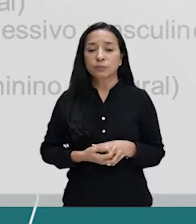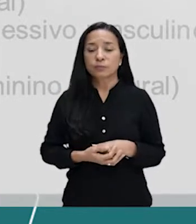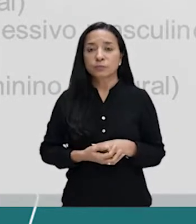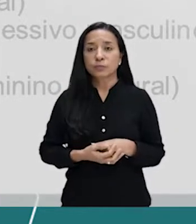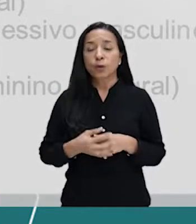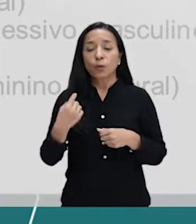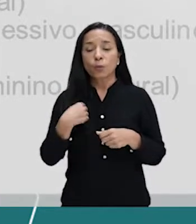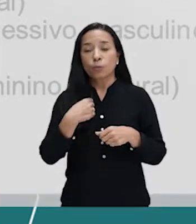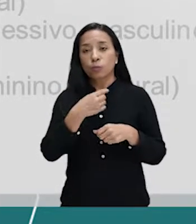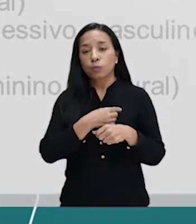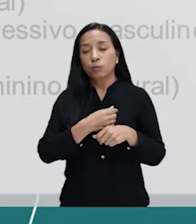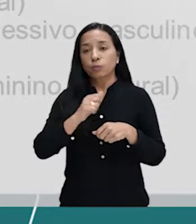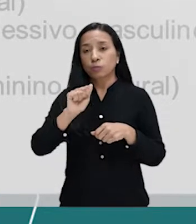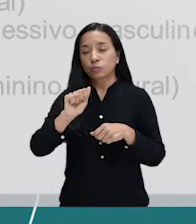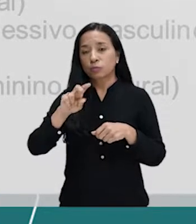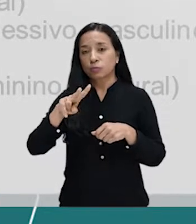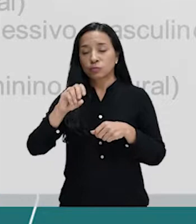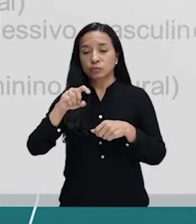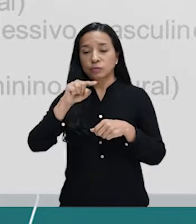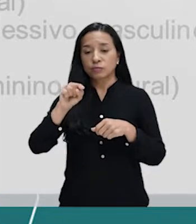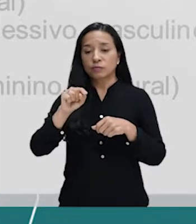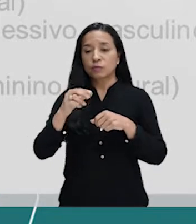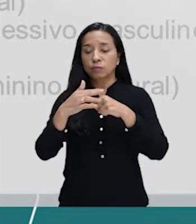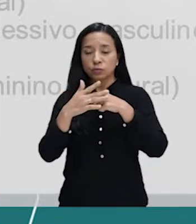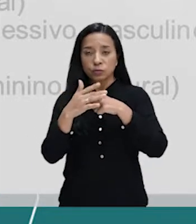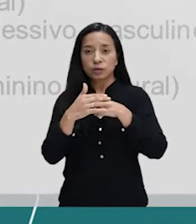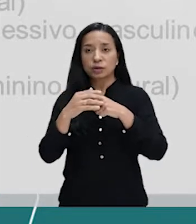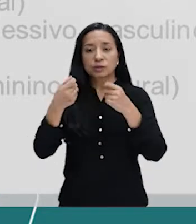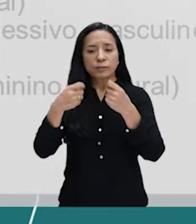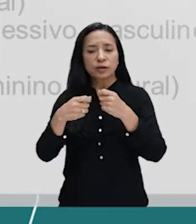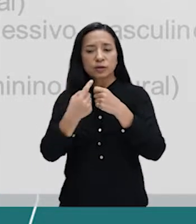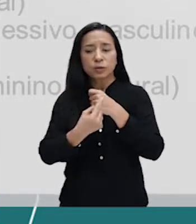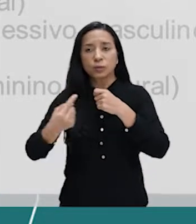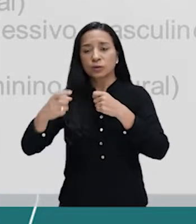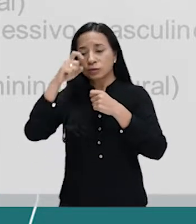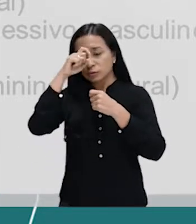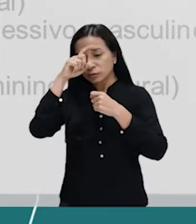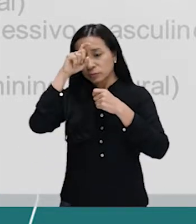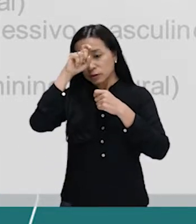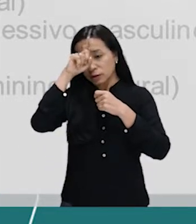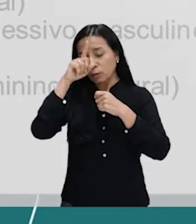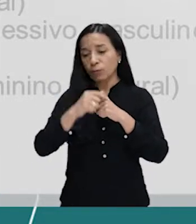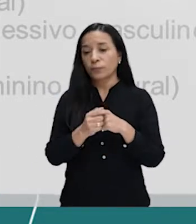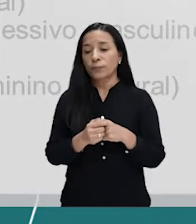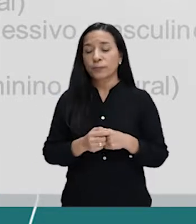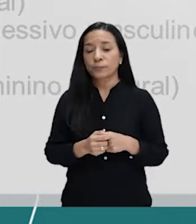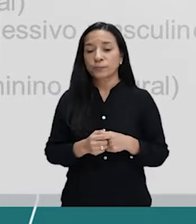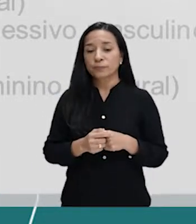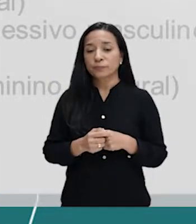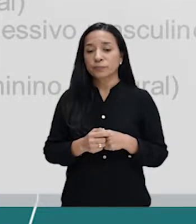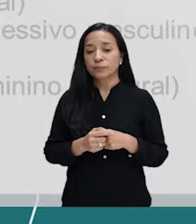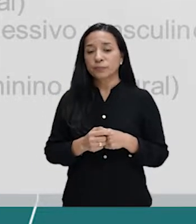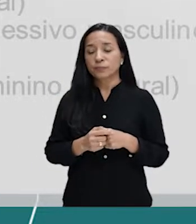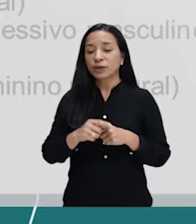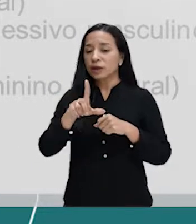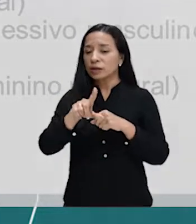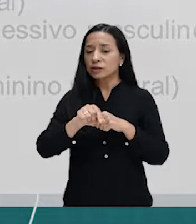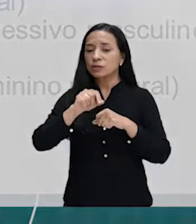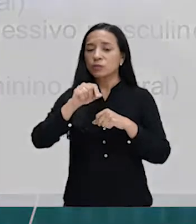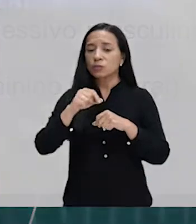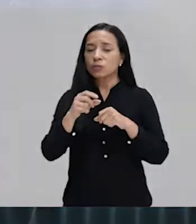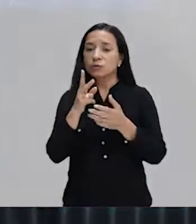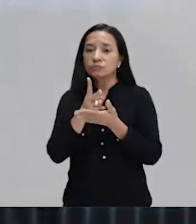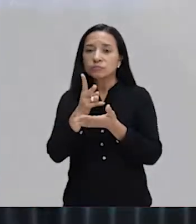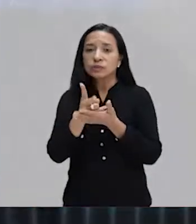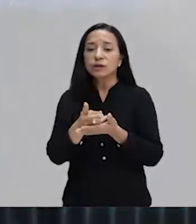Pronome possessivo está no masculino e no singular. Suas escolhas são sempre muito boas. Também está no